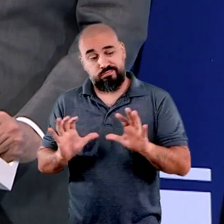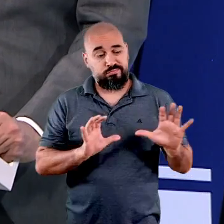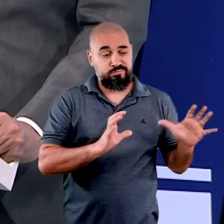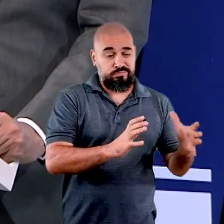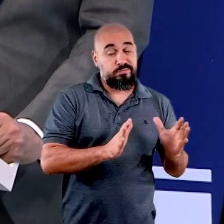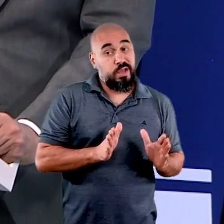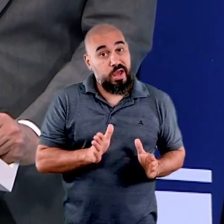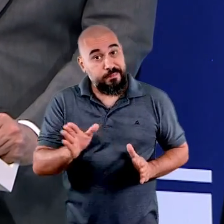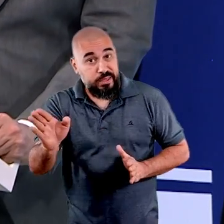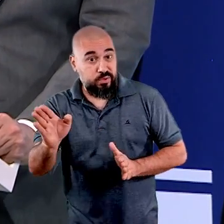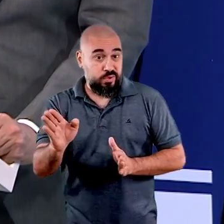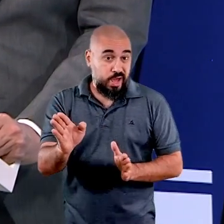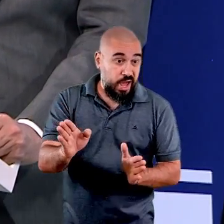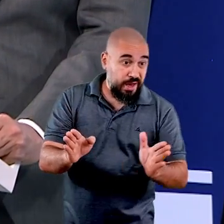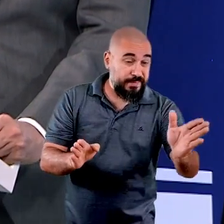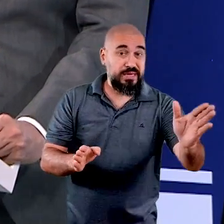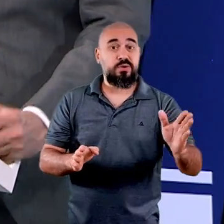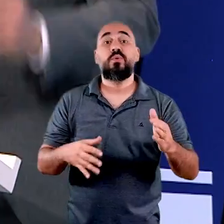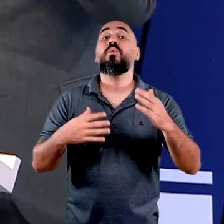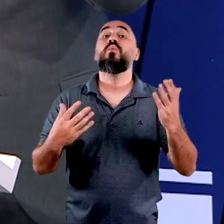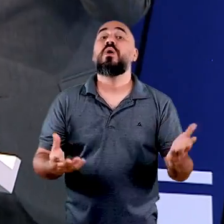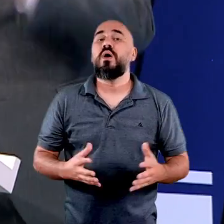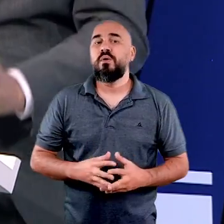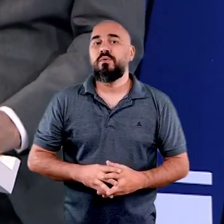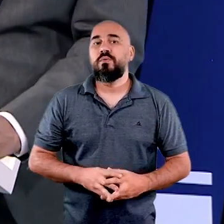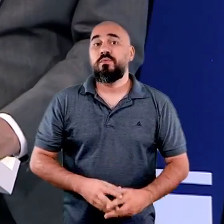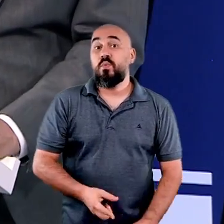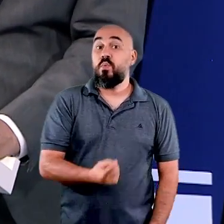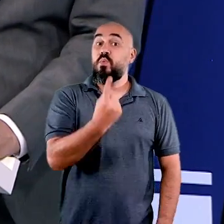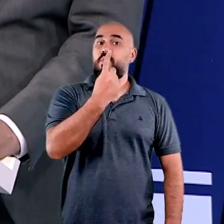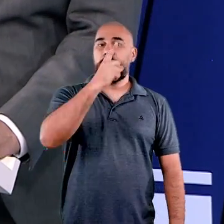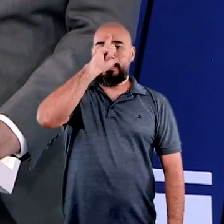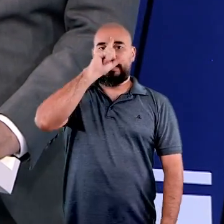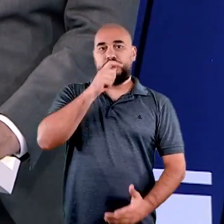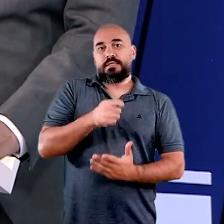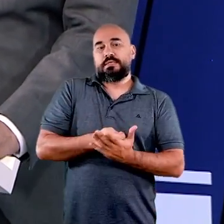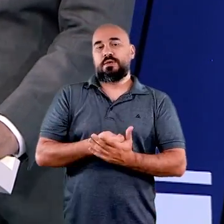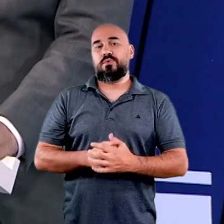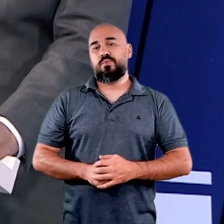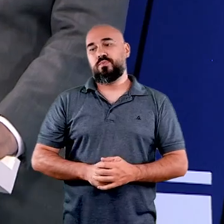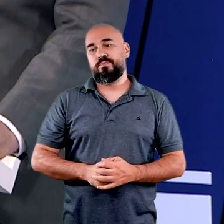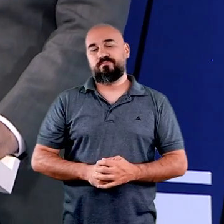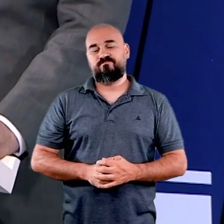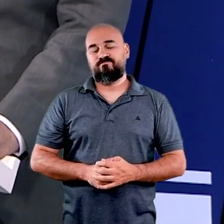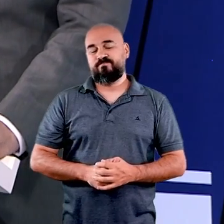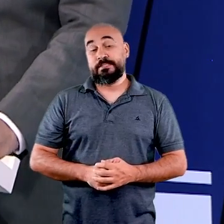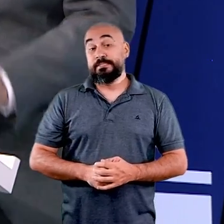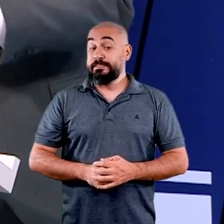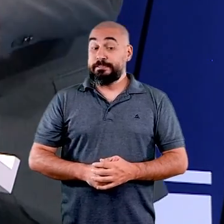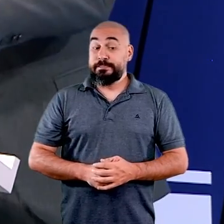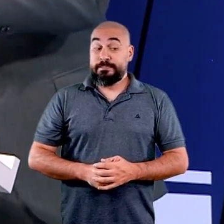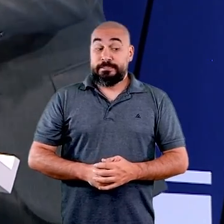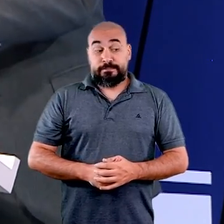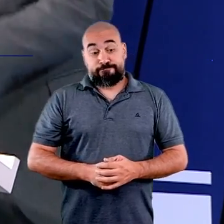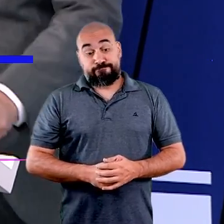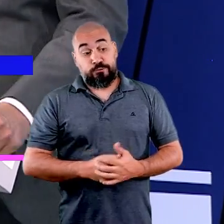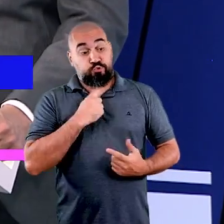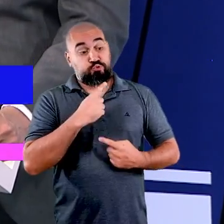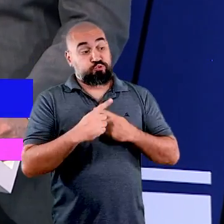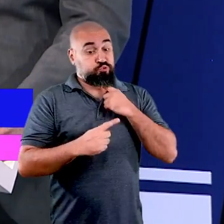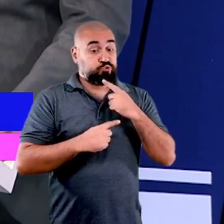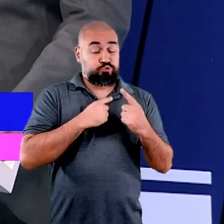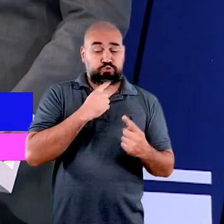caminhos, 2 grupos, uma só decisão a fazer. Não dá para você ficar em cima do